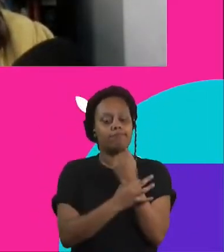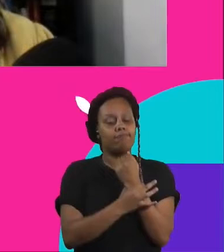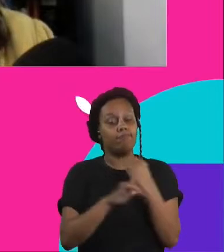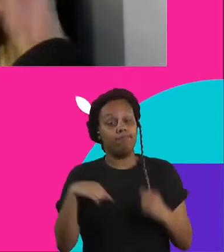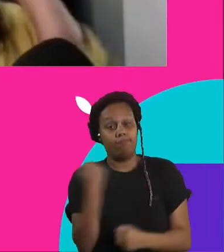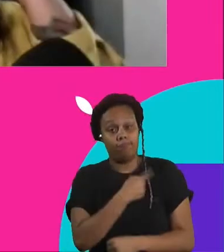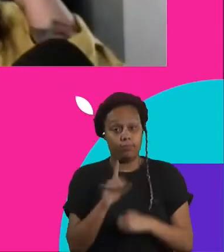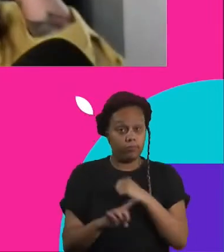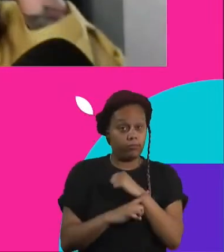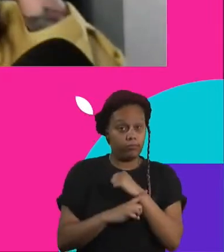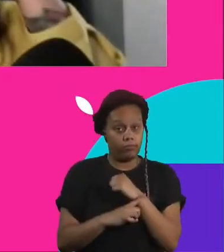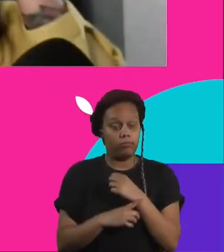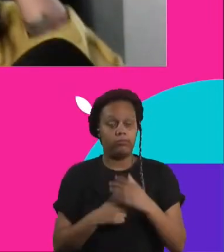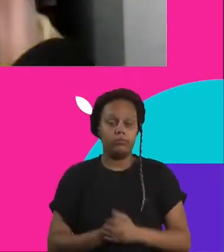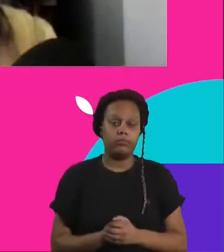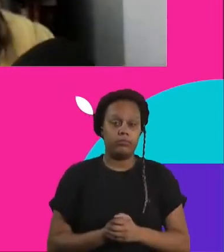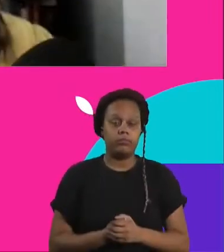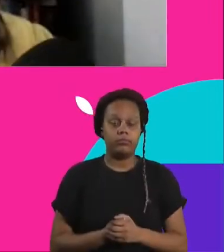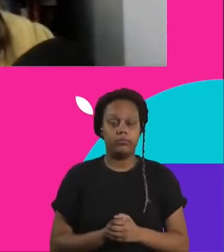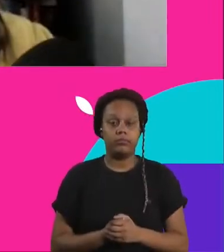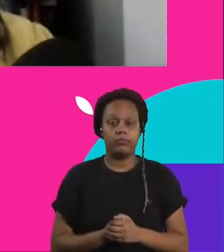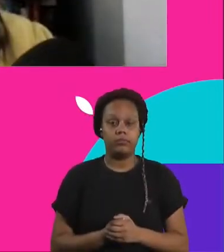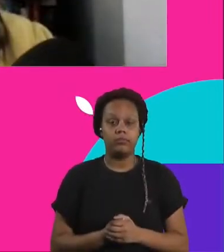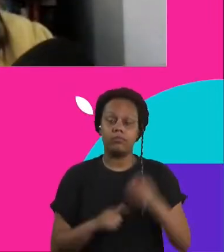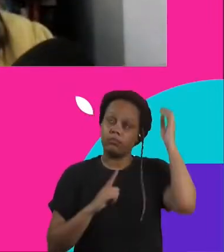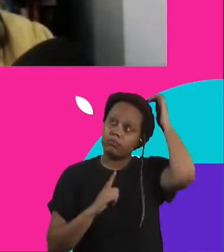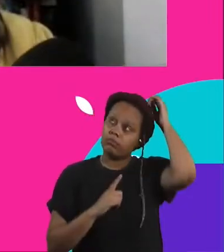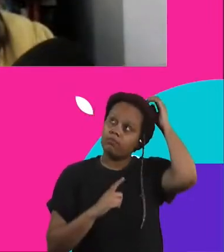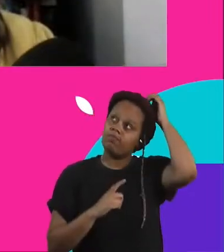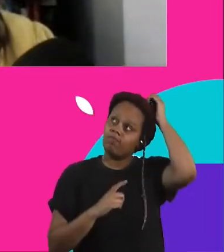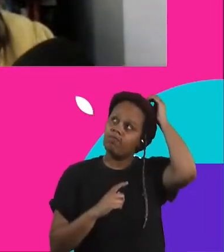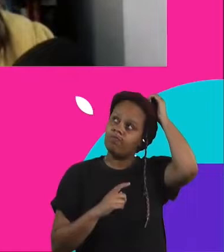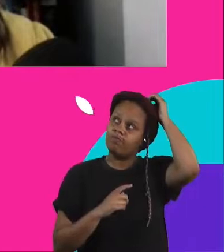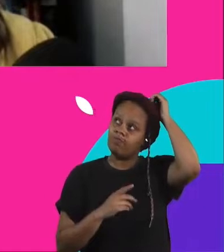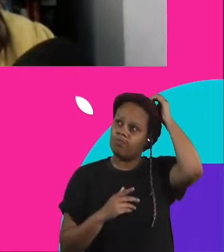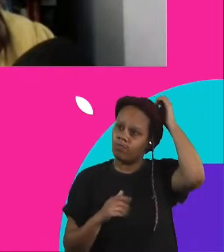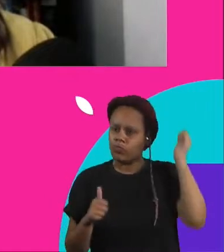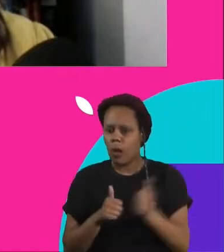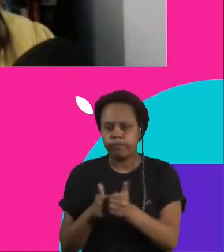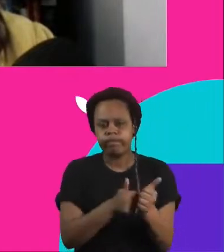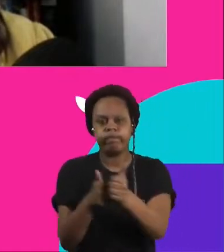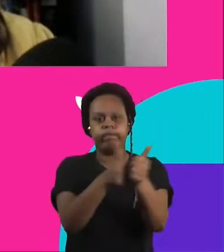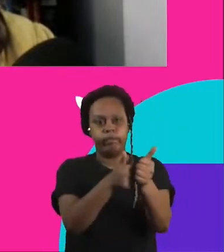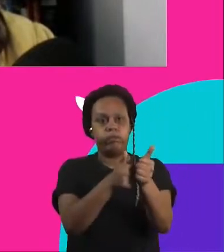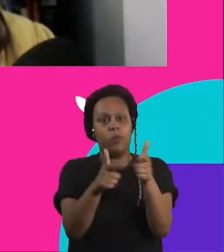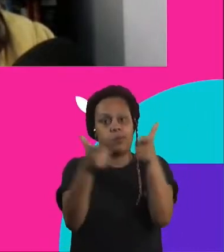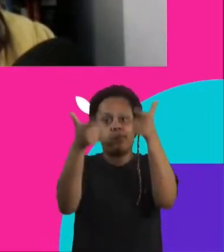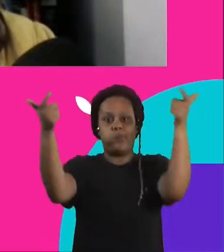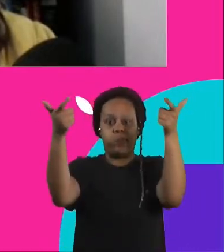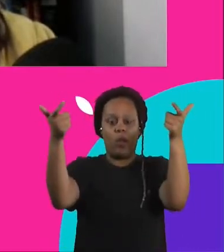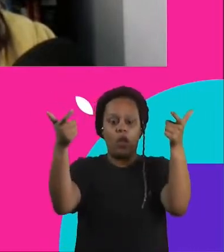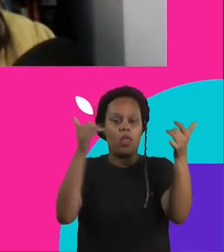enquanto usuários, né, a gente tenha, talvez, um direcionamento maior, né, desse volume de